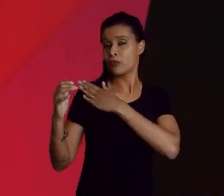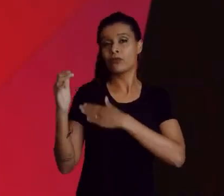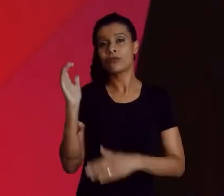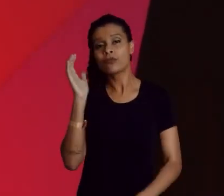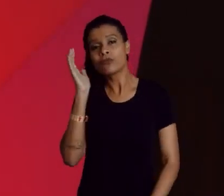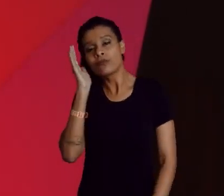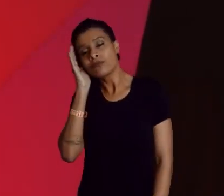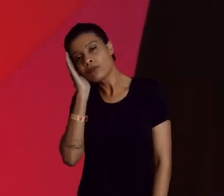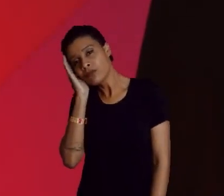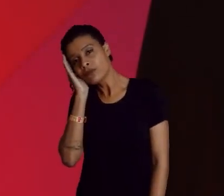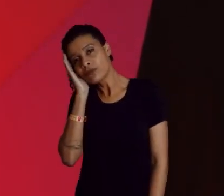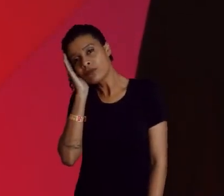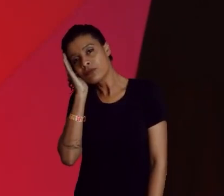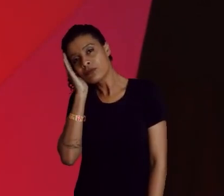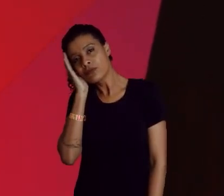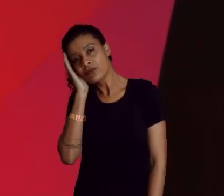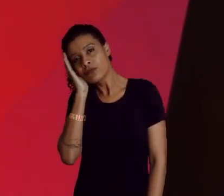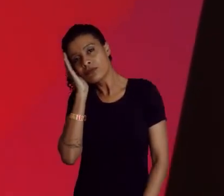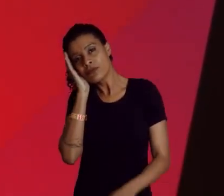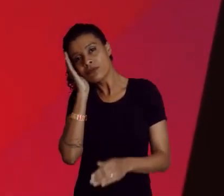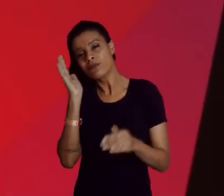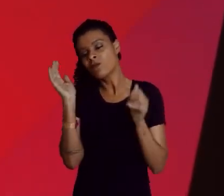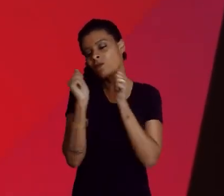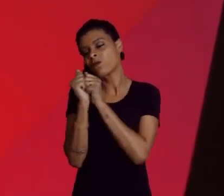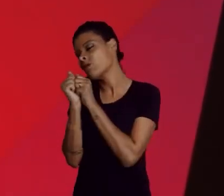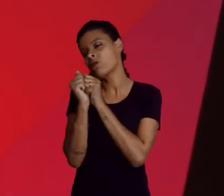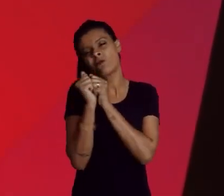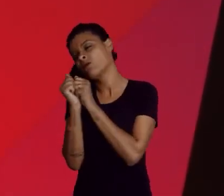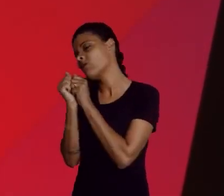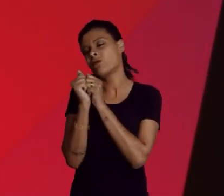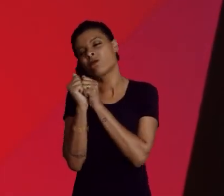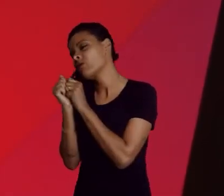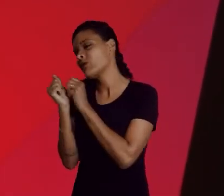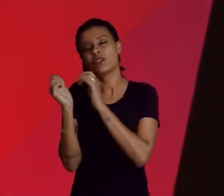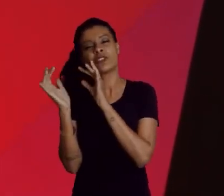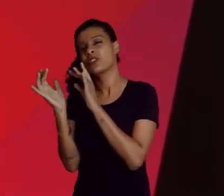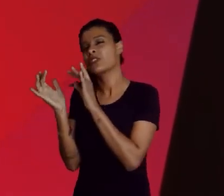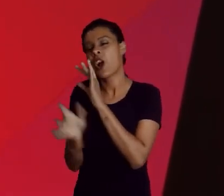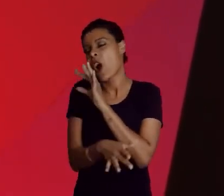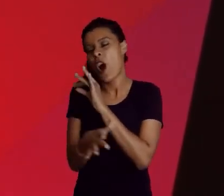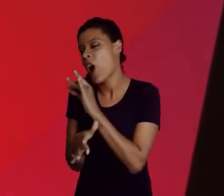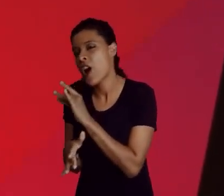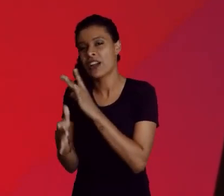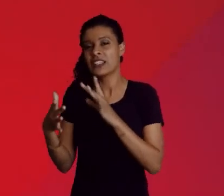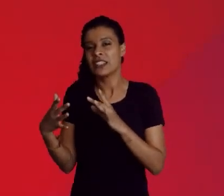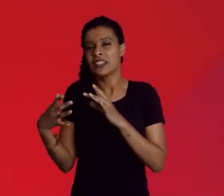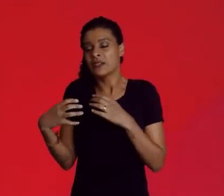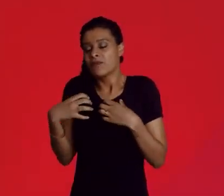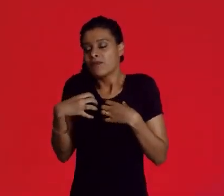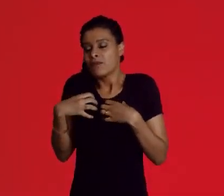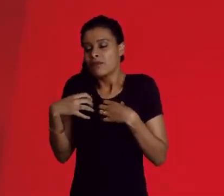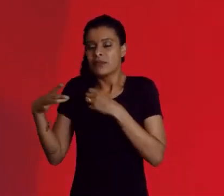Aí eu deito, aí eu grudo igual uma lagartixa, um carrapato, não sei explicar. E eu me sinto segura porque ele